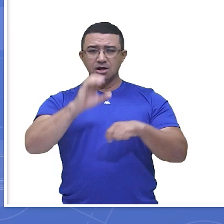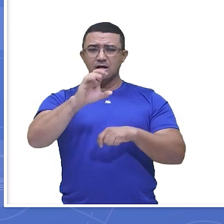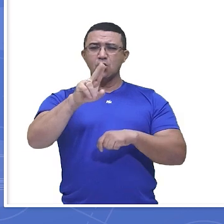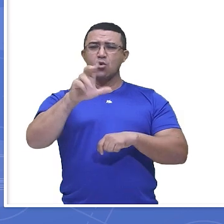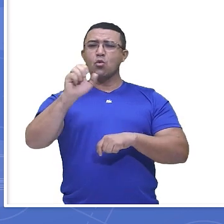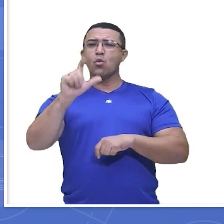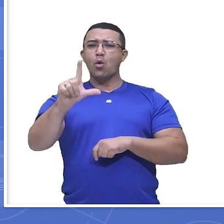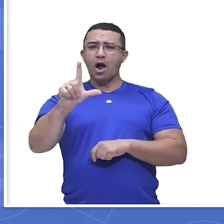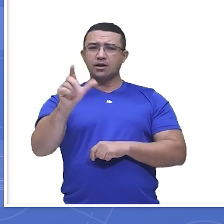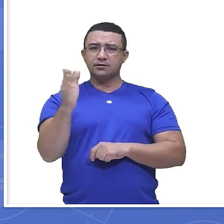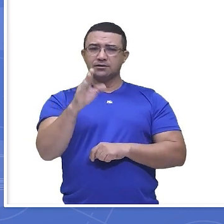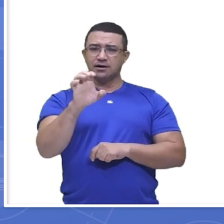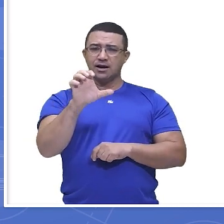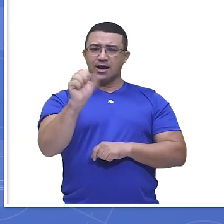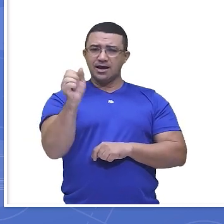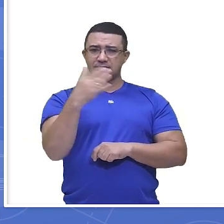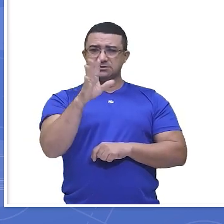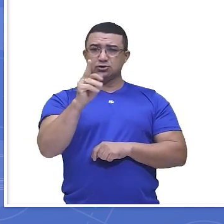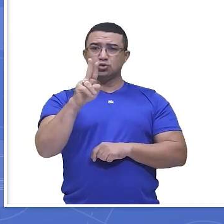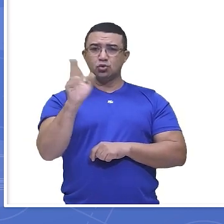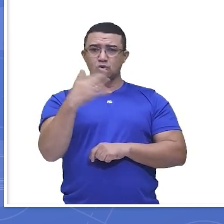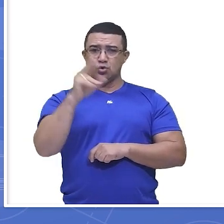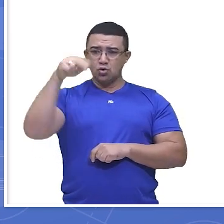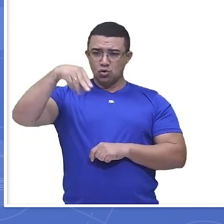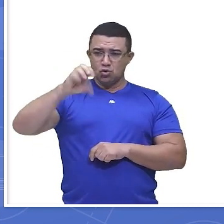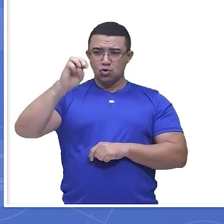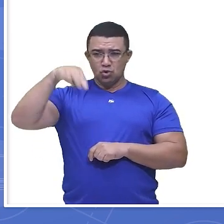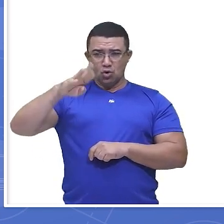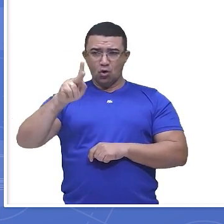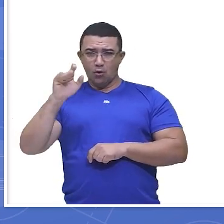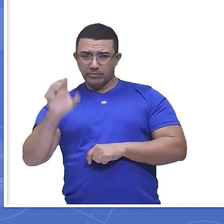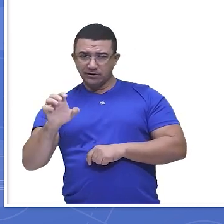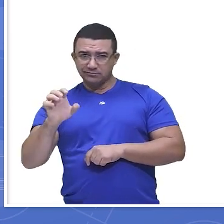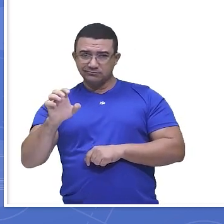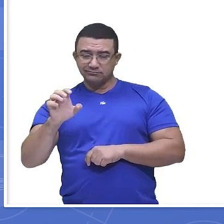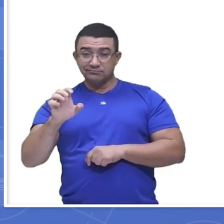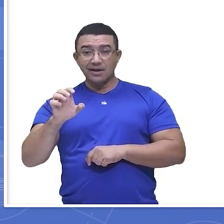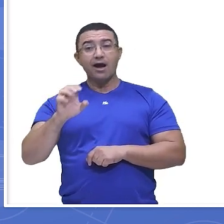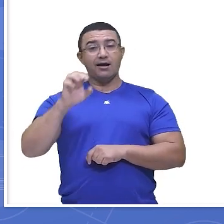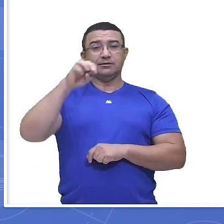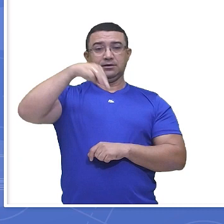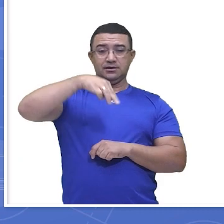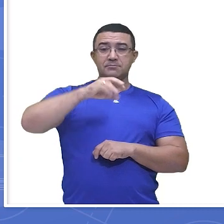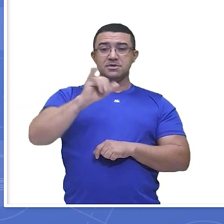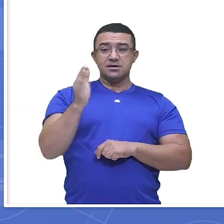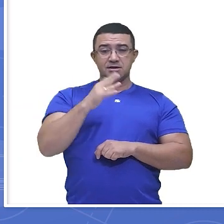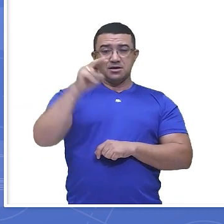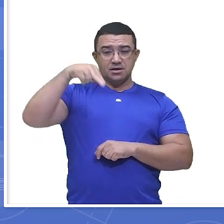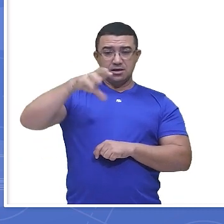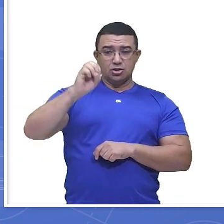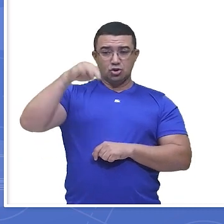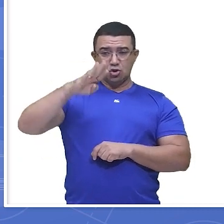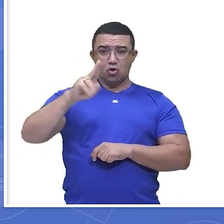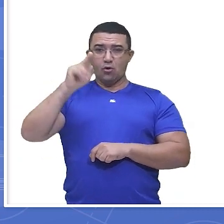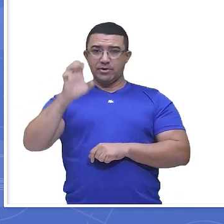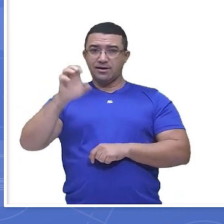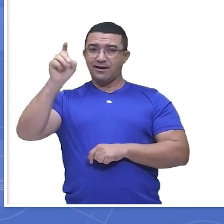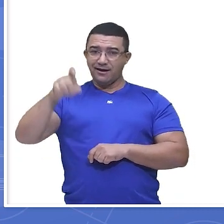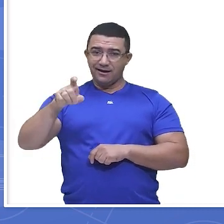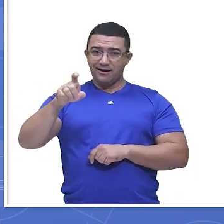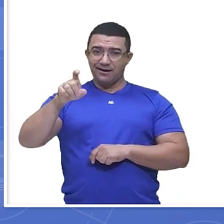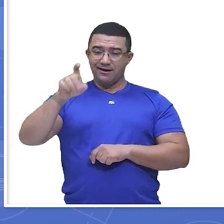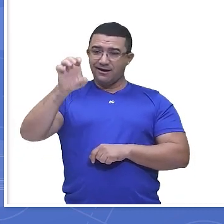que eu gostaria que vocês entendessem? Aqui nós estamos trabalhando o tratamento informal,